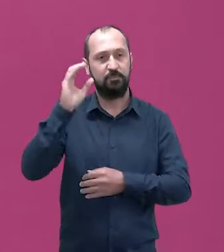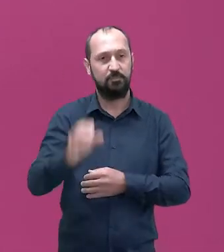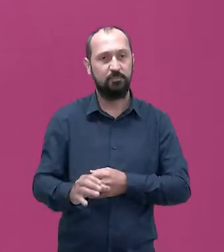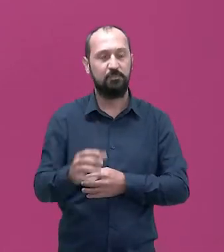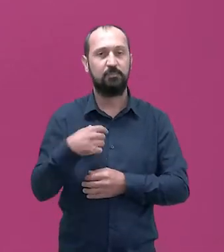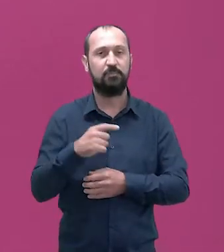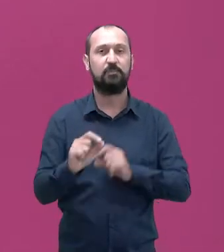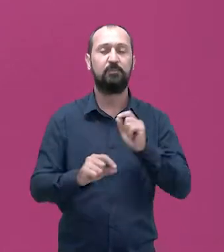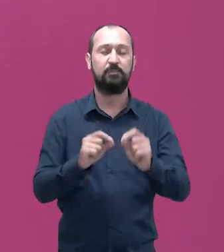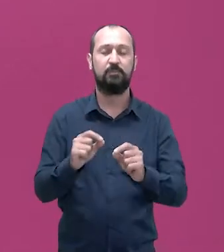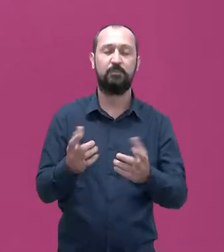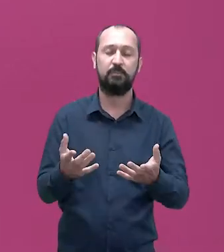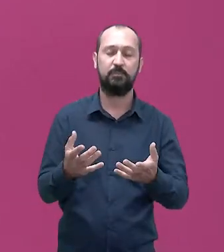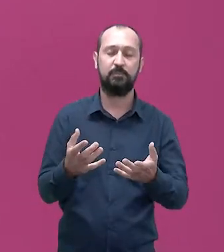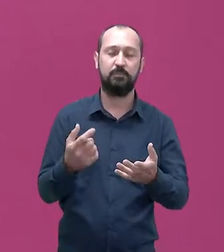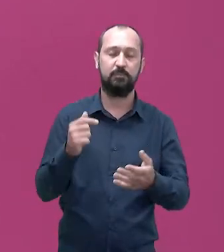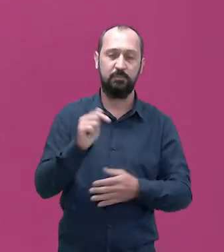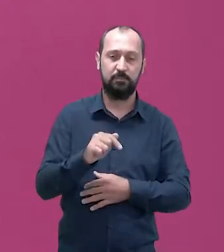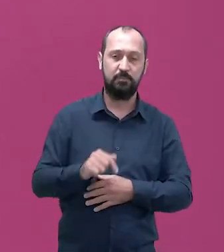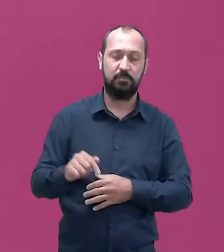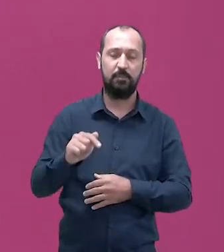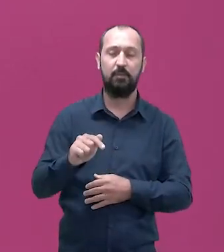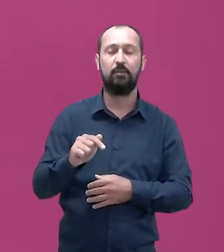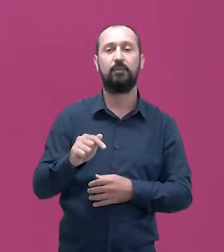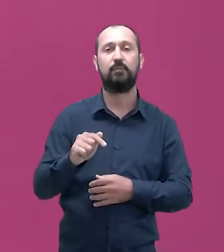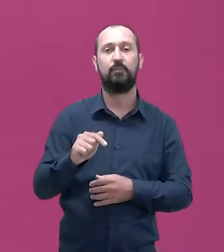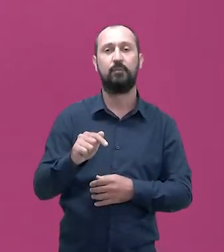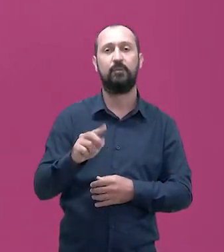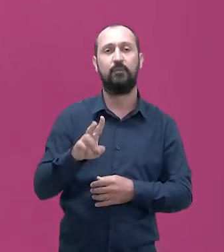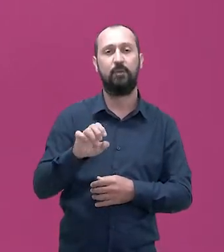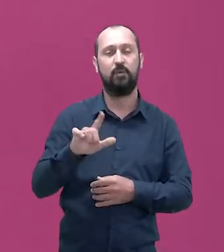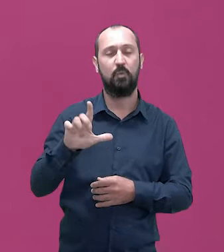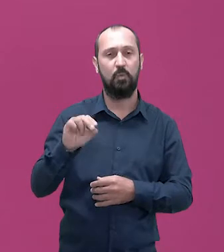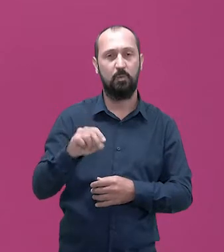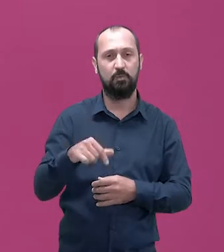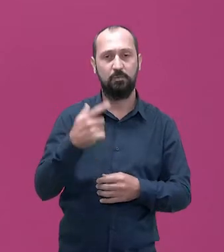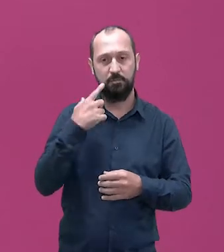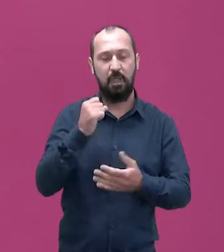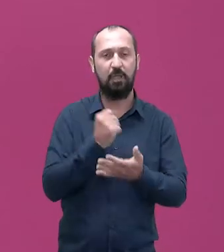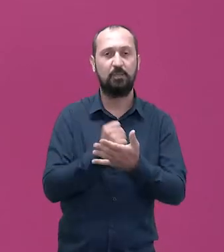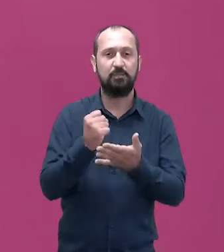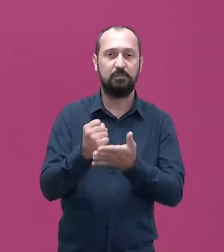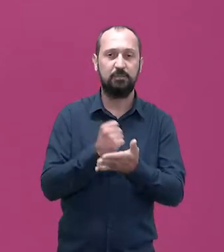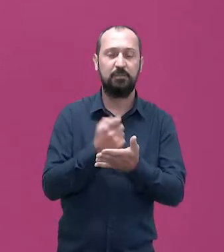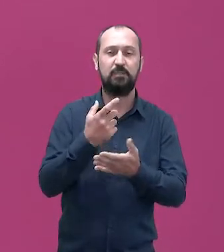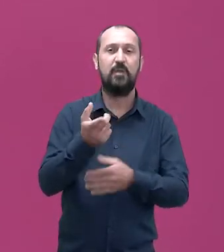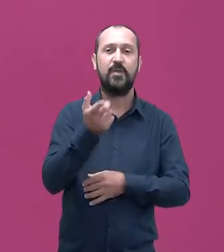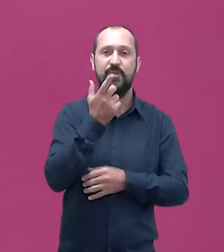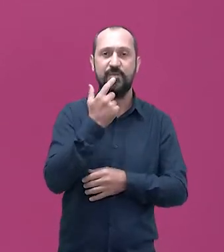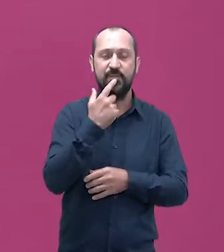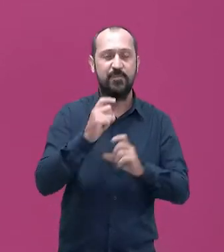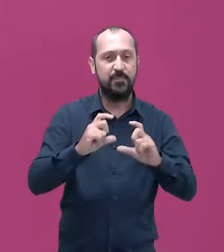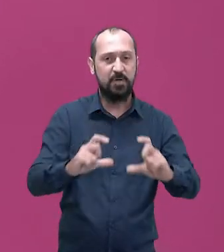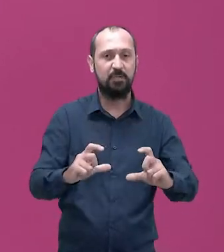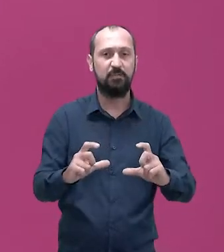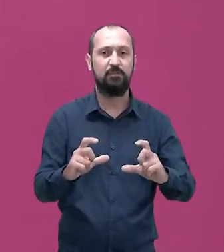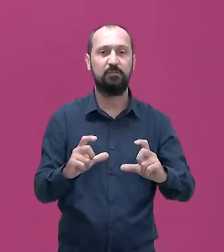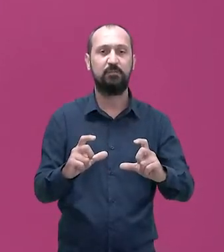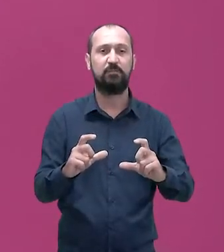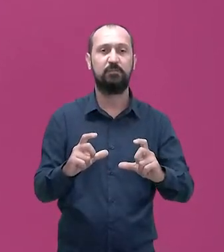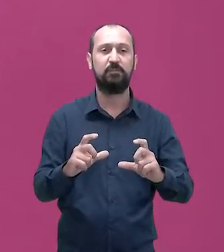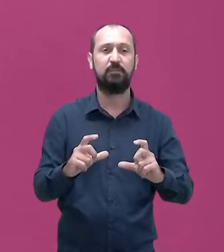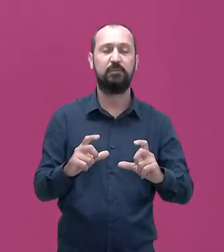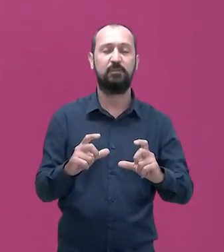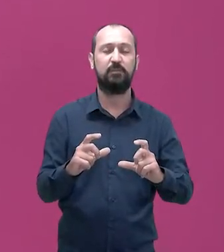criminais, pontuação de carteira, veículo, se o veículo está cadastrado, se é placa vermelha, toda